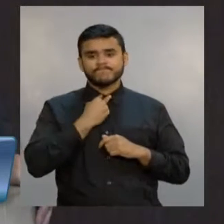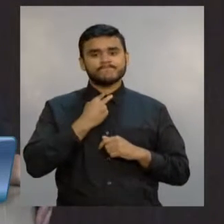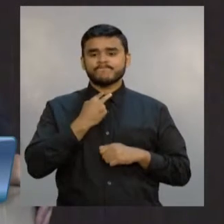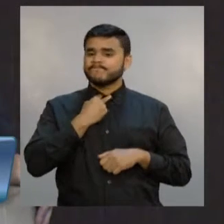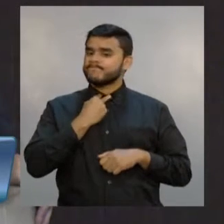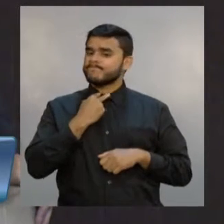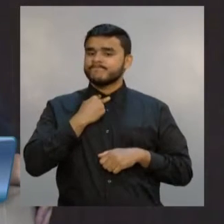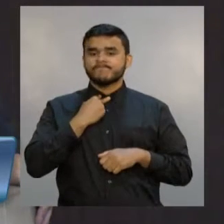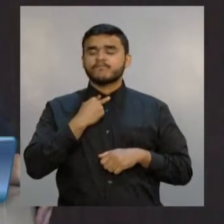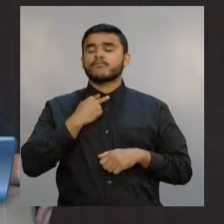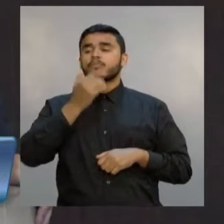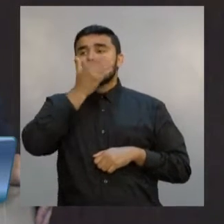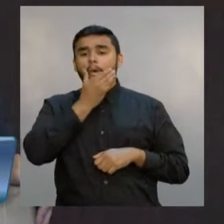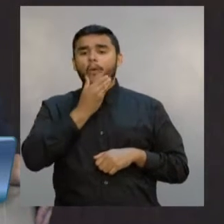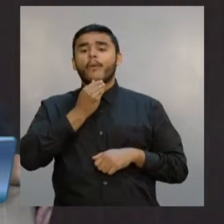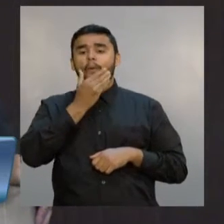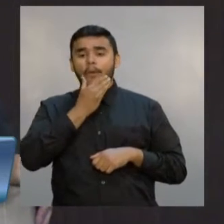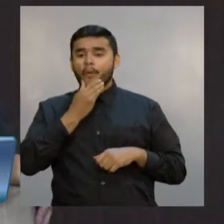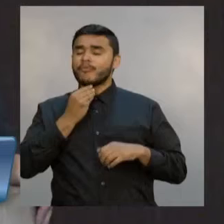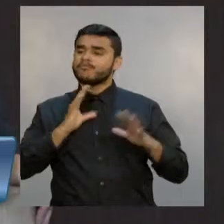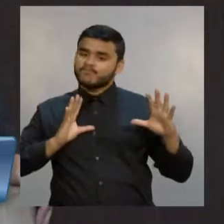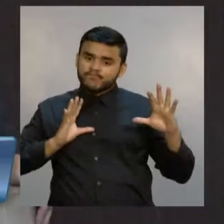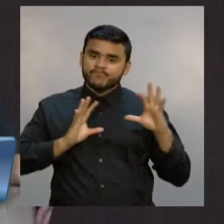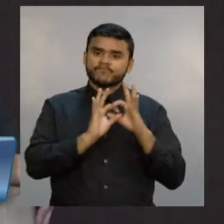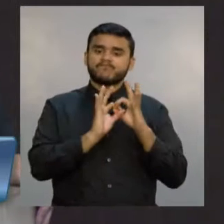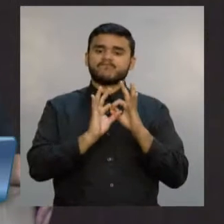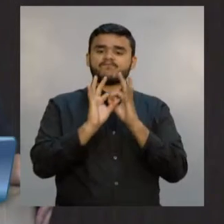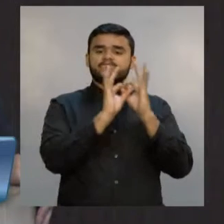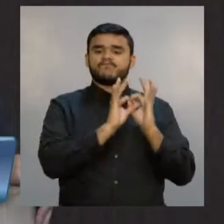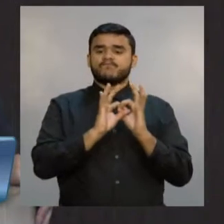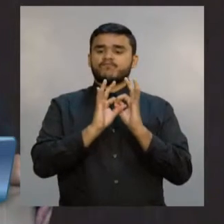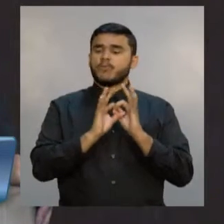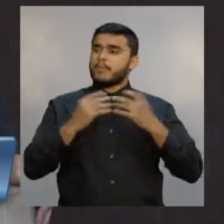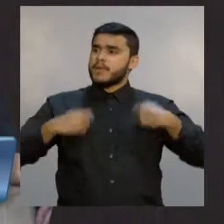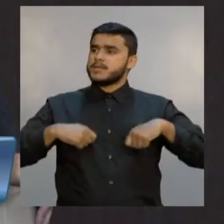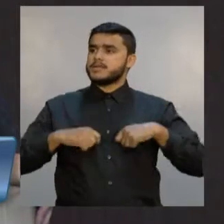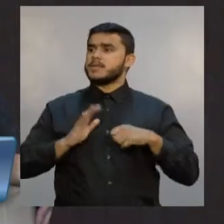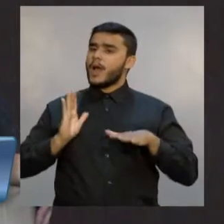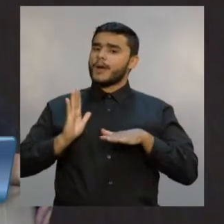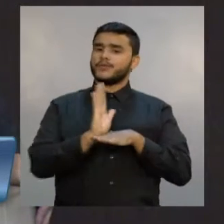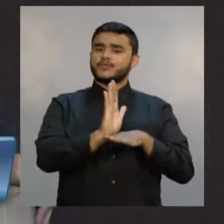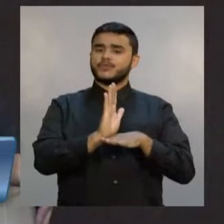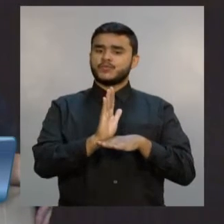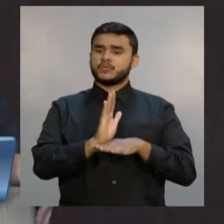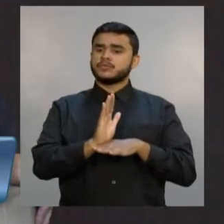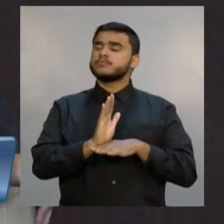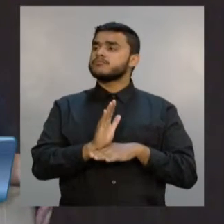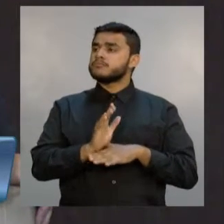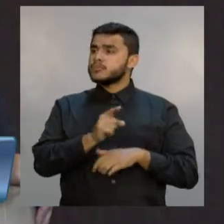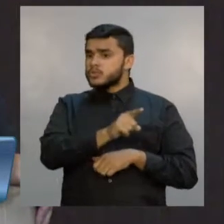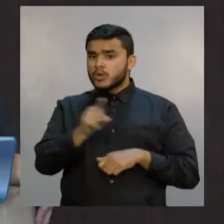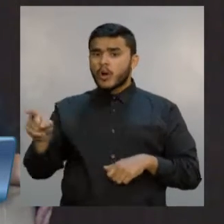imprescindível que os homens deem a sua contribuição, eles próprios,